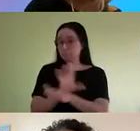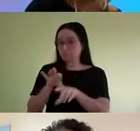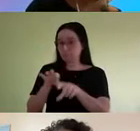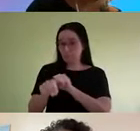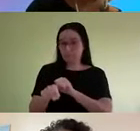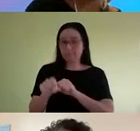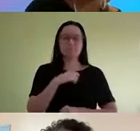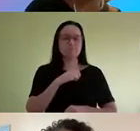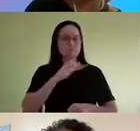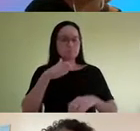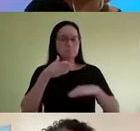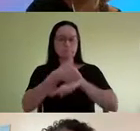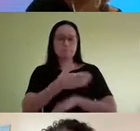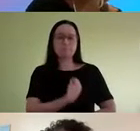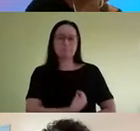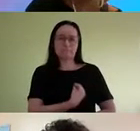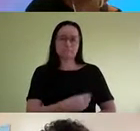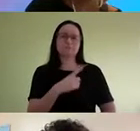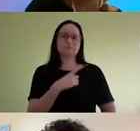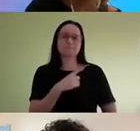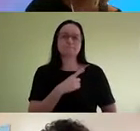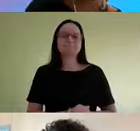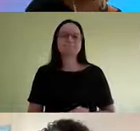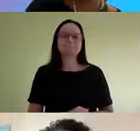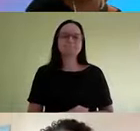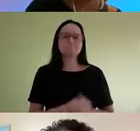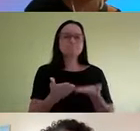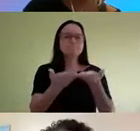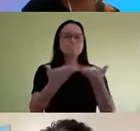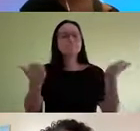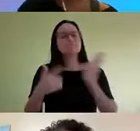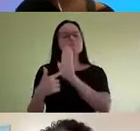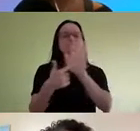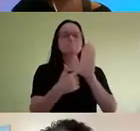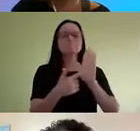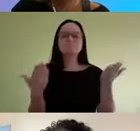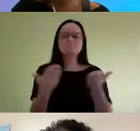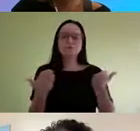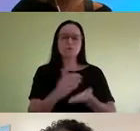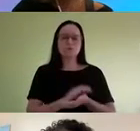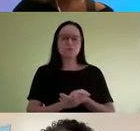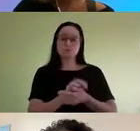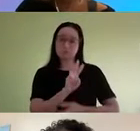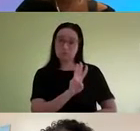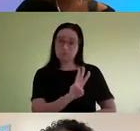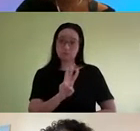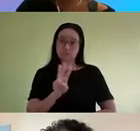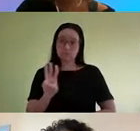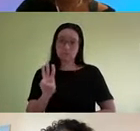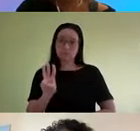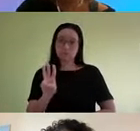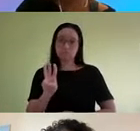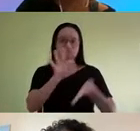segue aqui para vocês o nosso site. Então, para vocês se